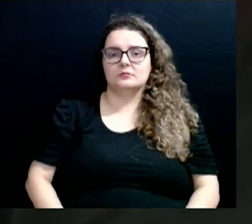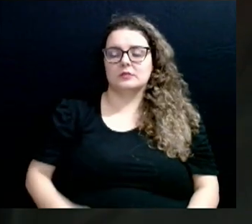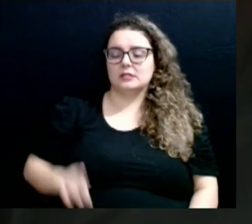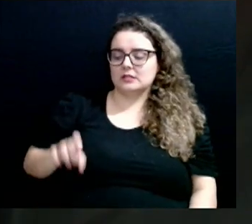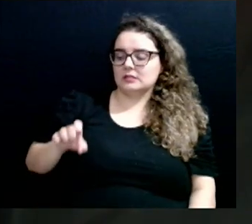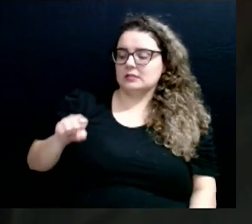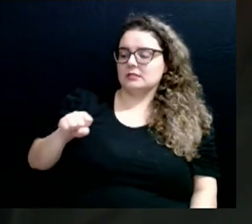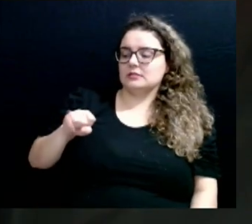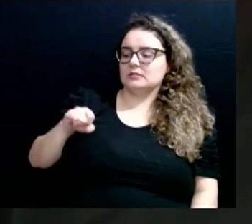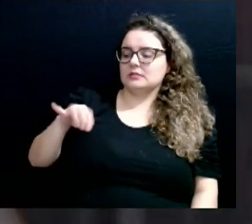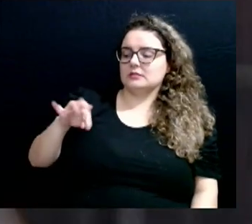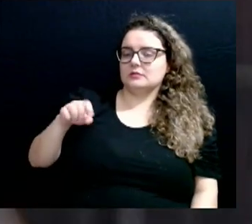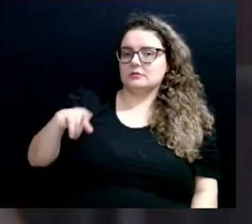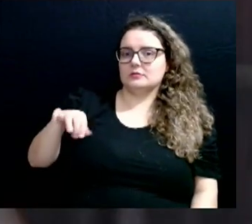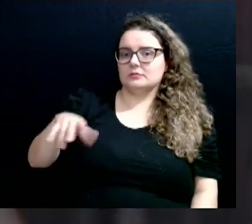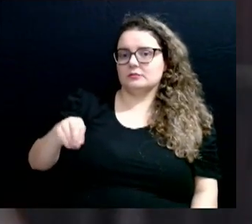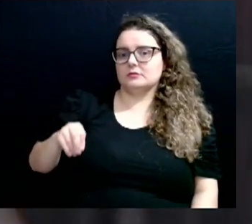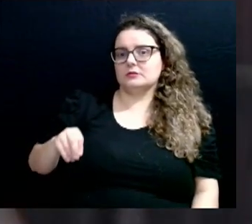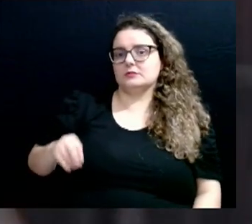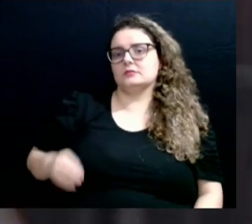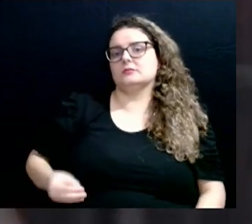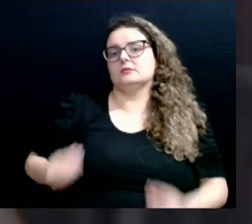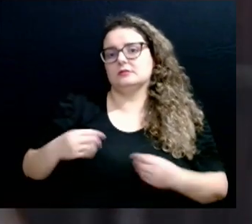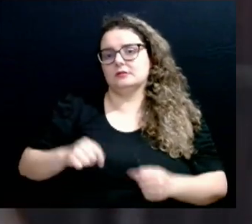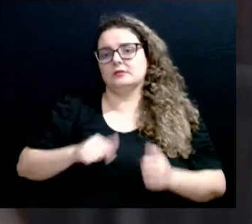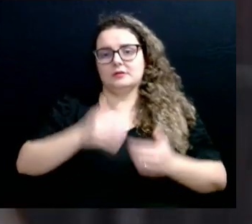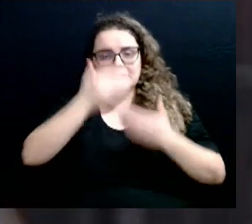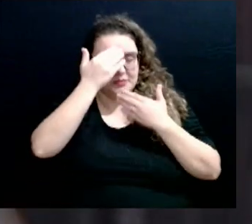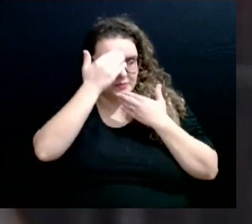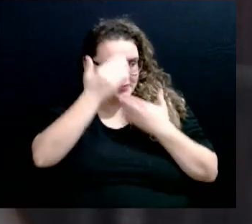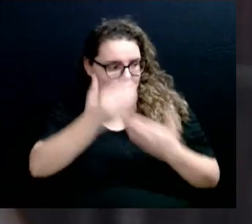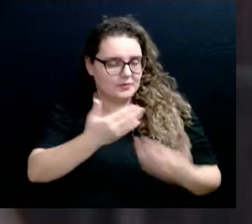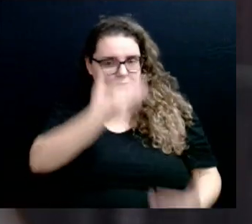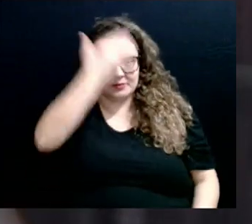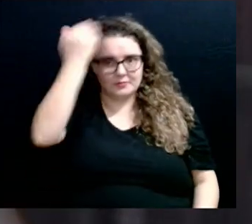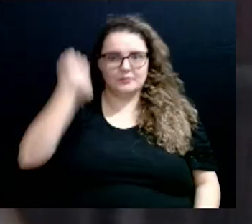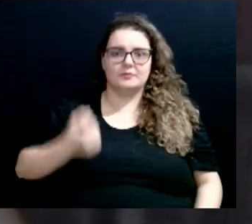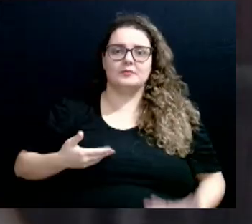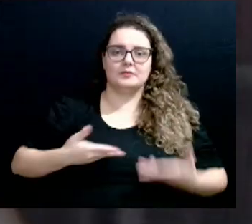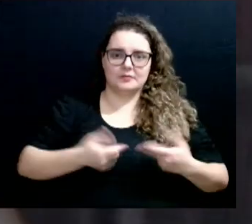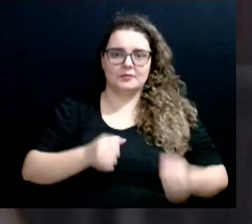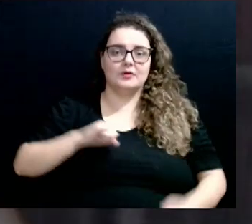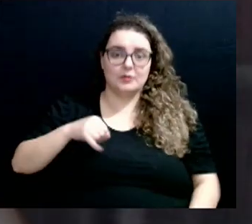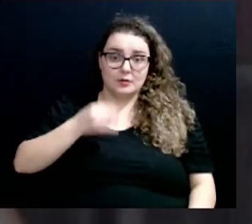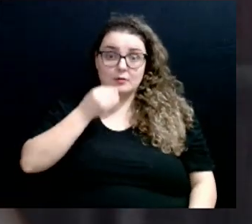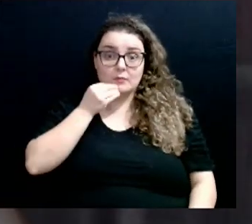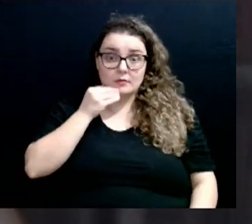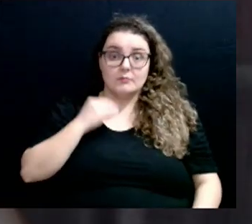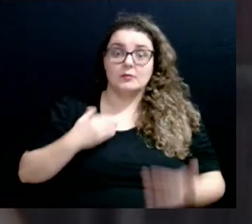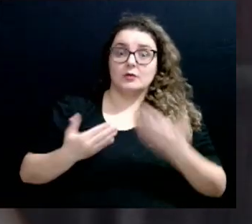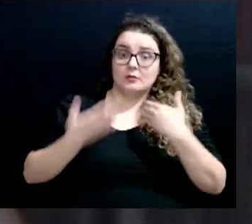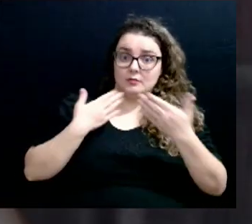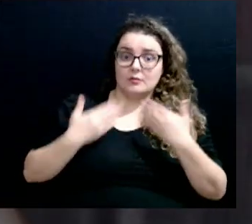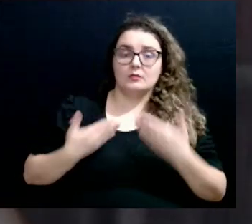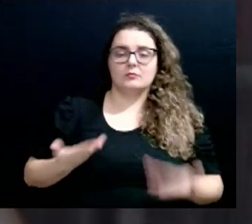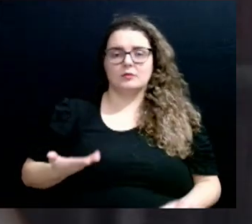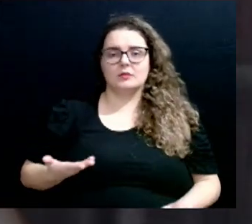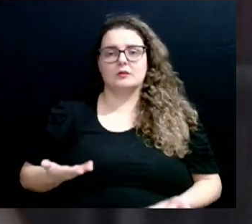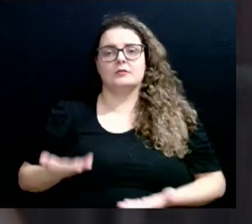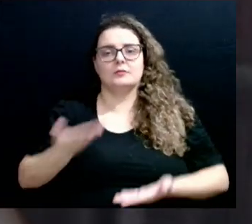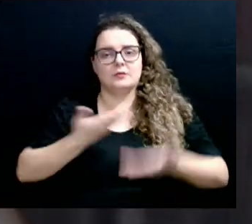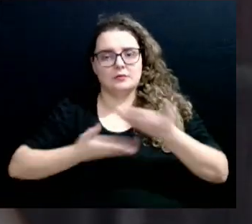trazer de benefício. Obrigada. Obrigada. Eu que agradeço o convite e principalmente a oportunidade de a gente estar podendo conversar, ter esse bate-papo